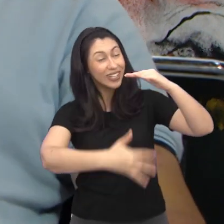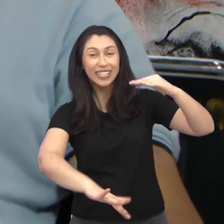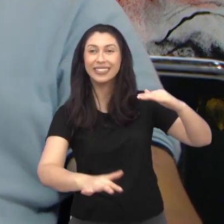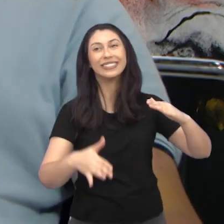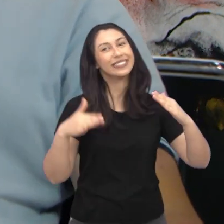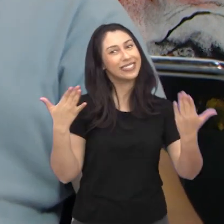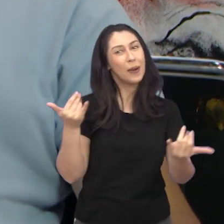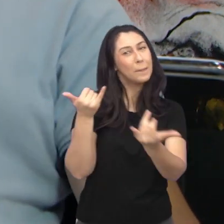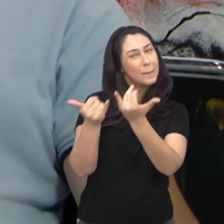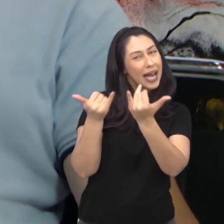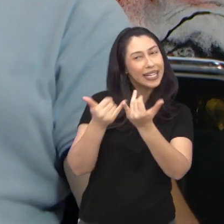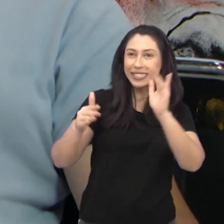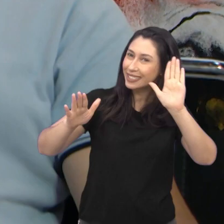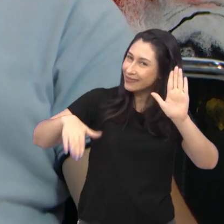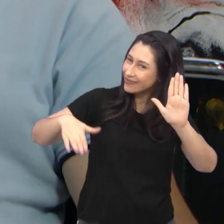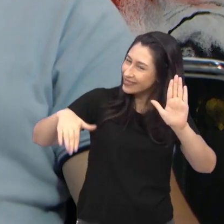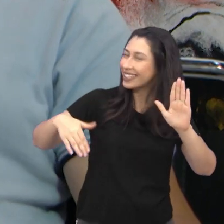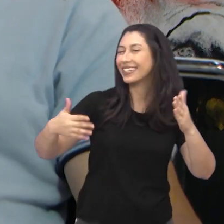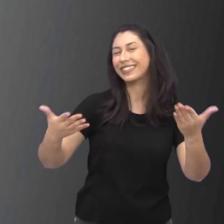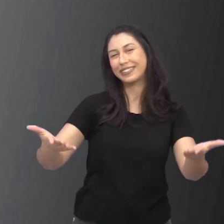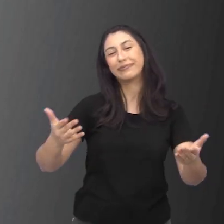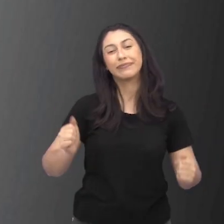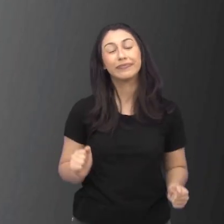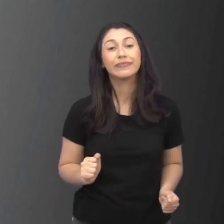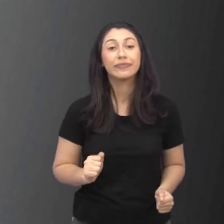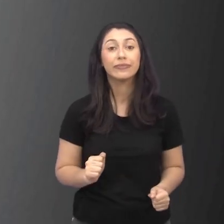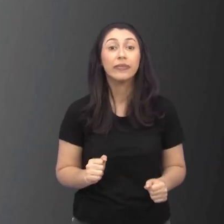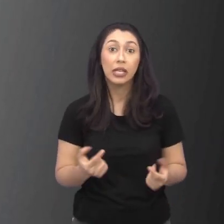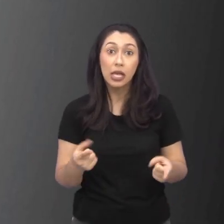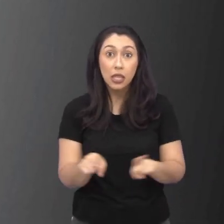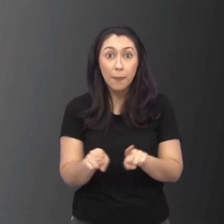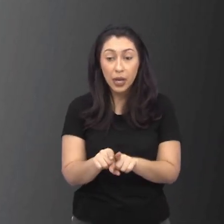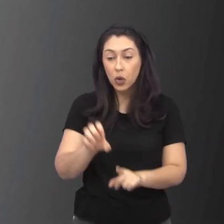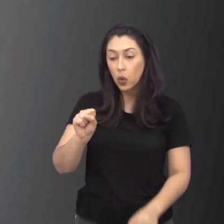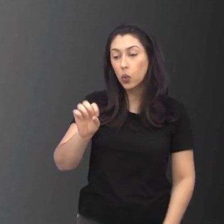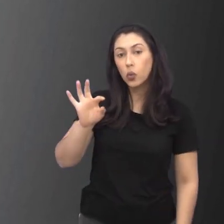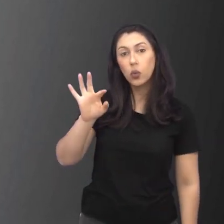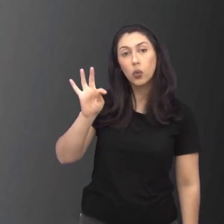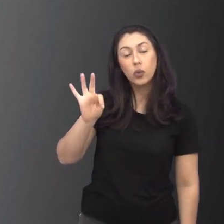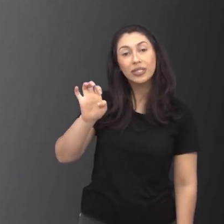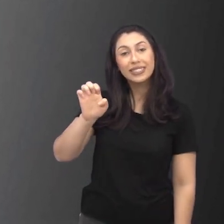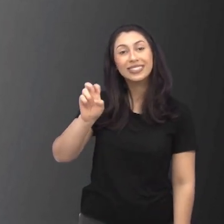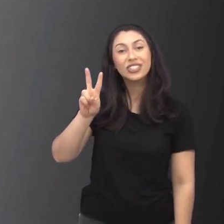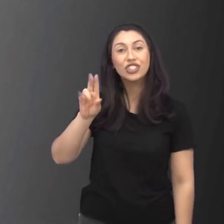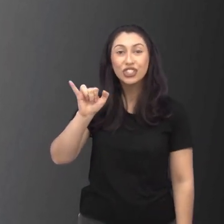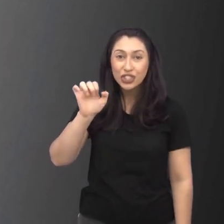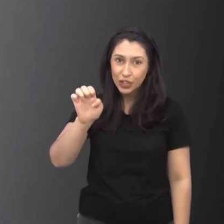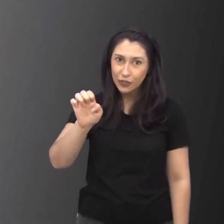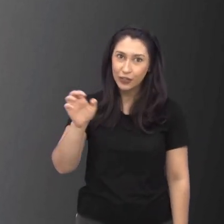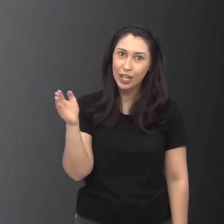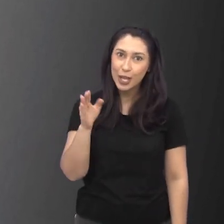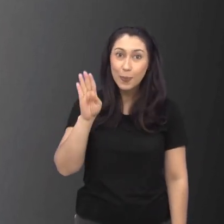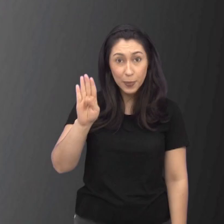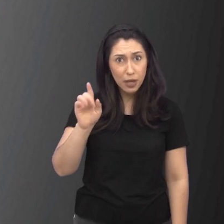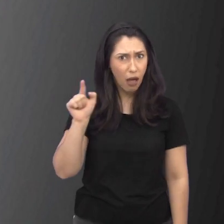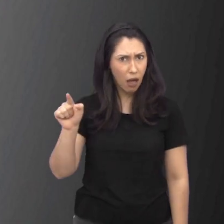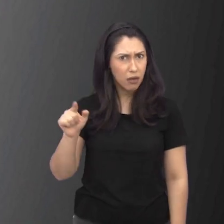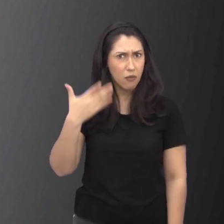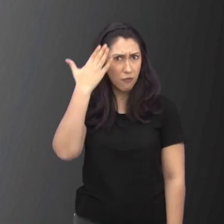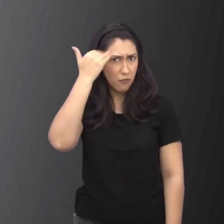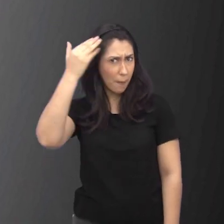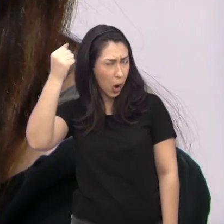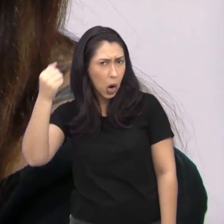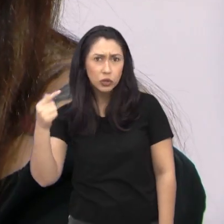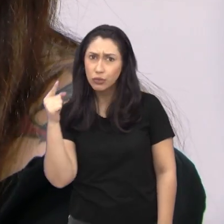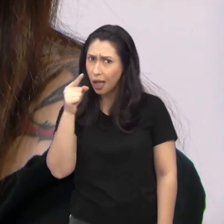mim é a praia de São José dos Campos, entendeu? Steve B é o rei de Miami. Ele é rei nos Estados Unidos, em Miami, em todos os